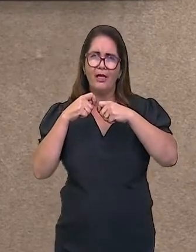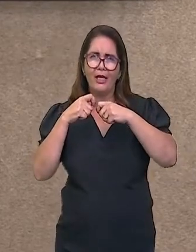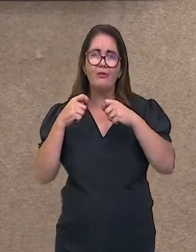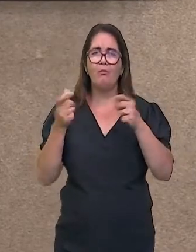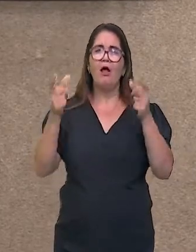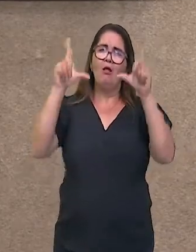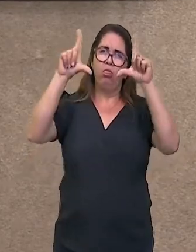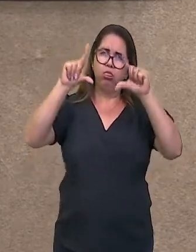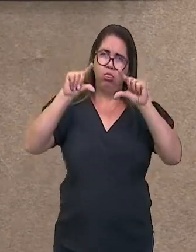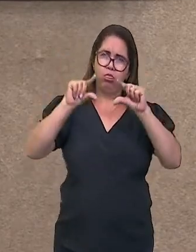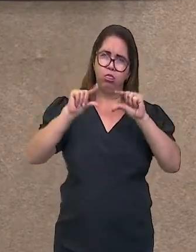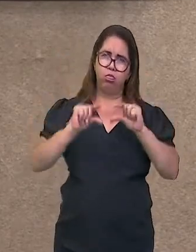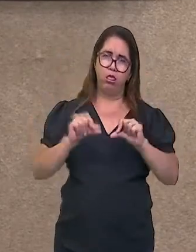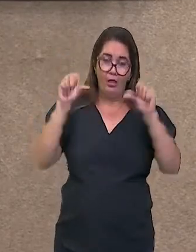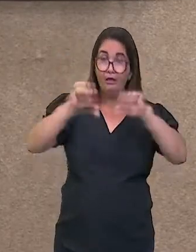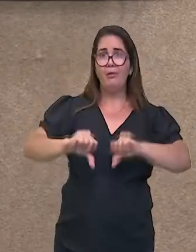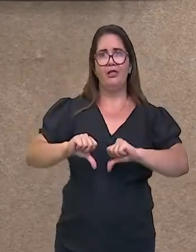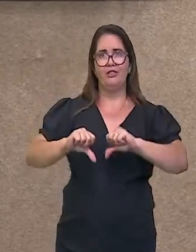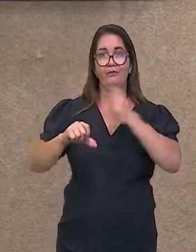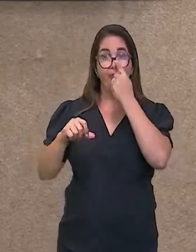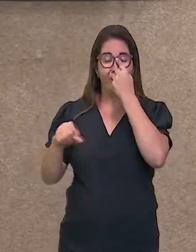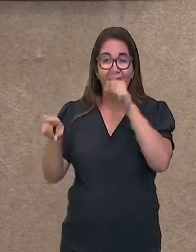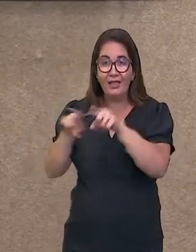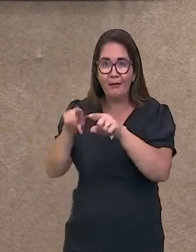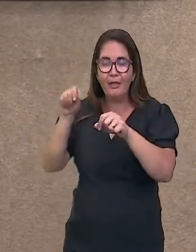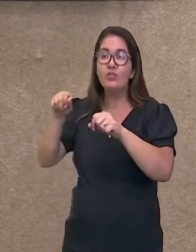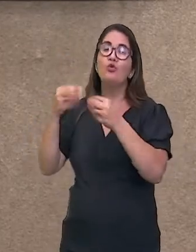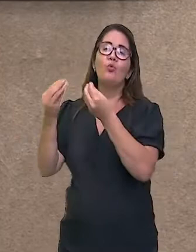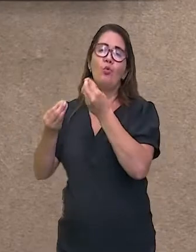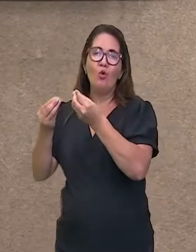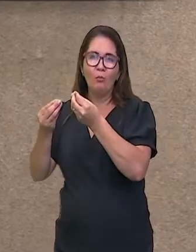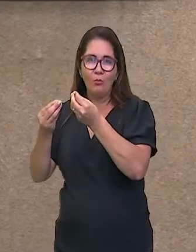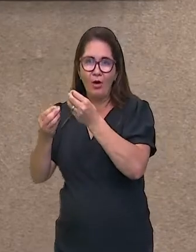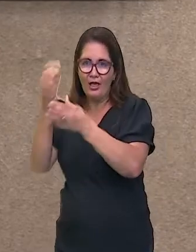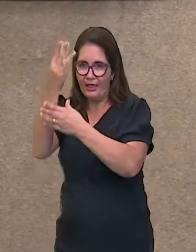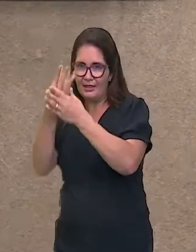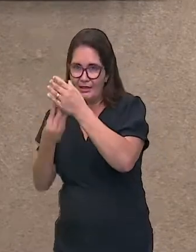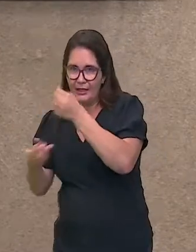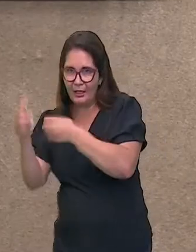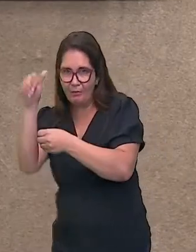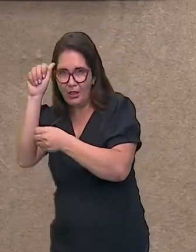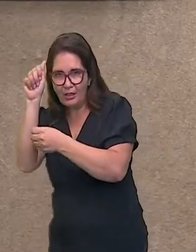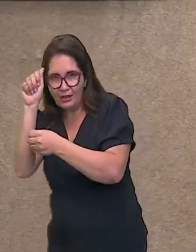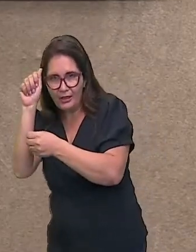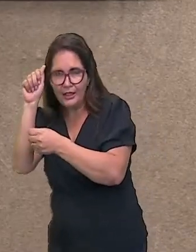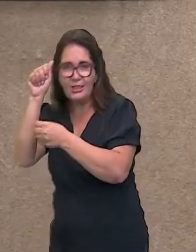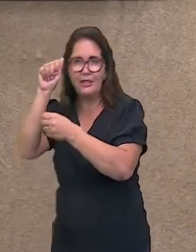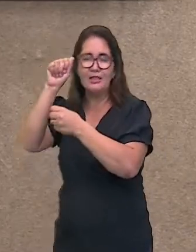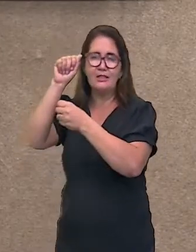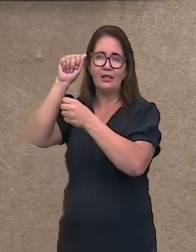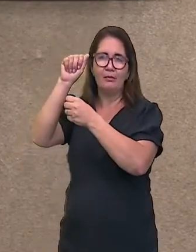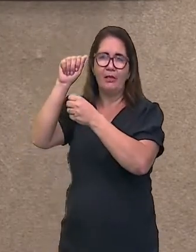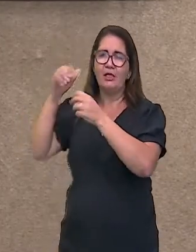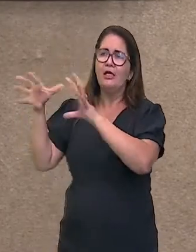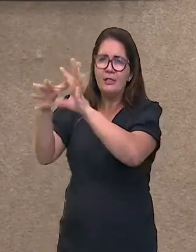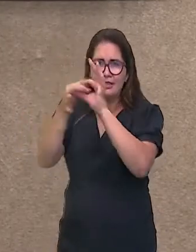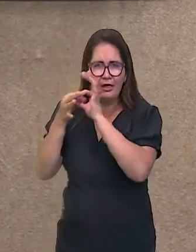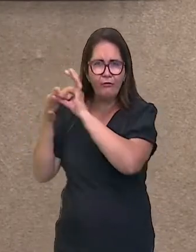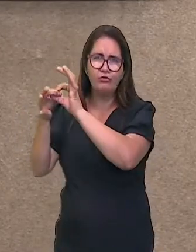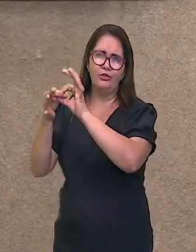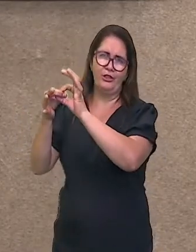esfacelamento das forças da Tríplice Aliança. Bulgária, Áustria, Hungria e o Império